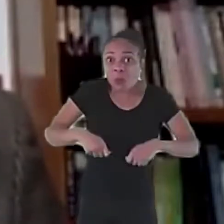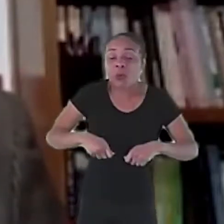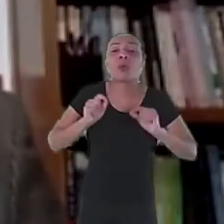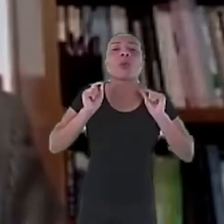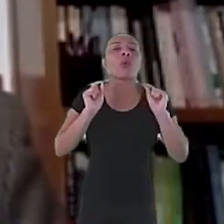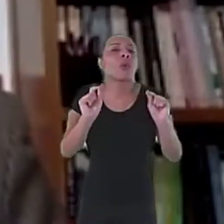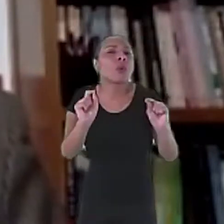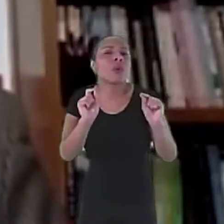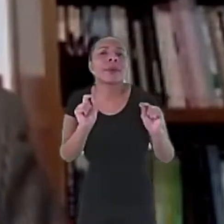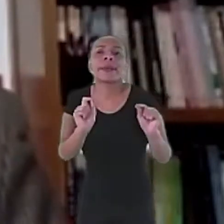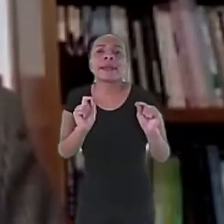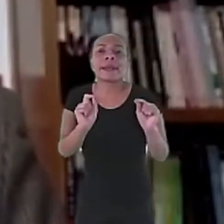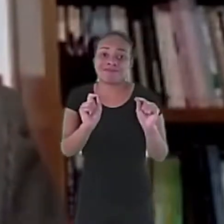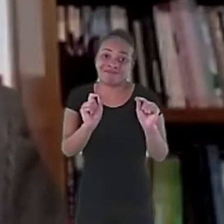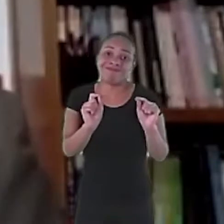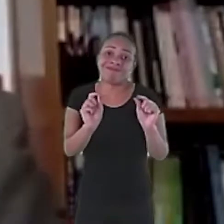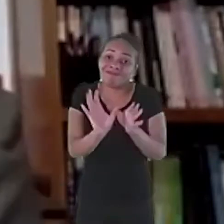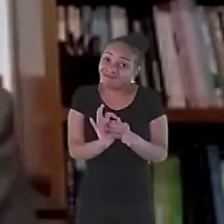deva permitir.